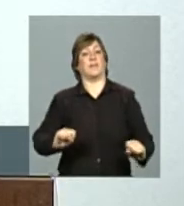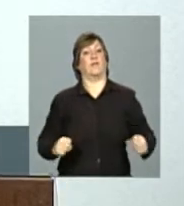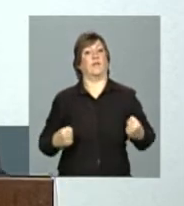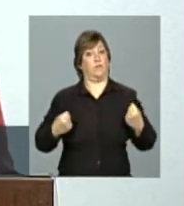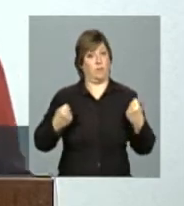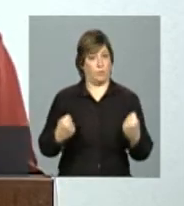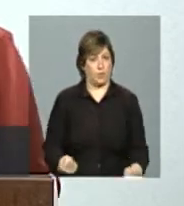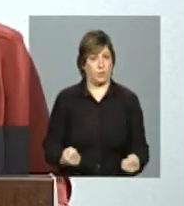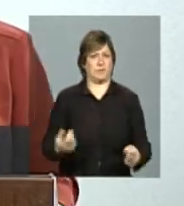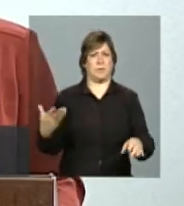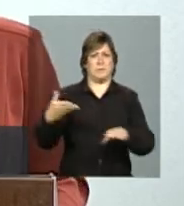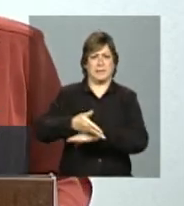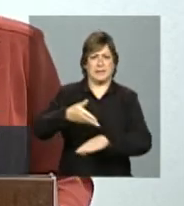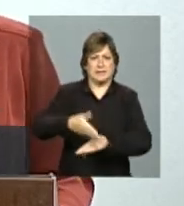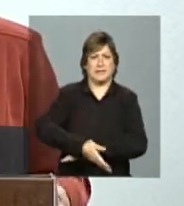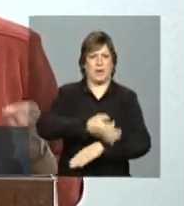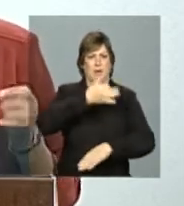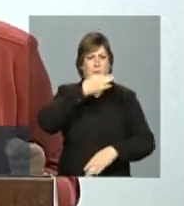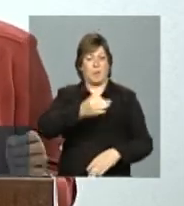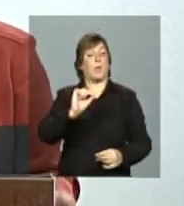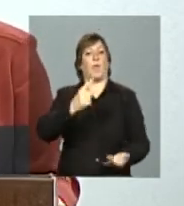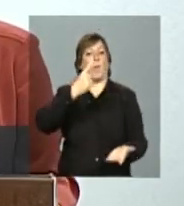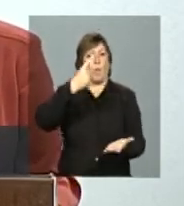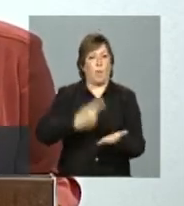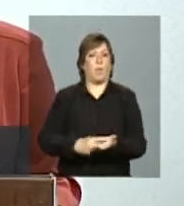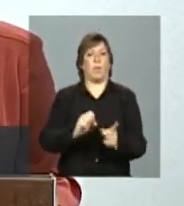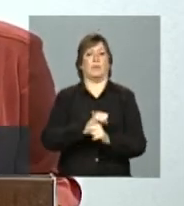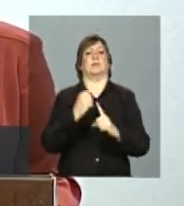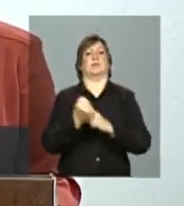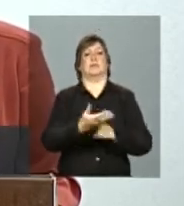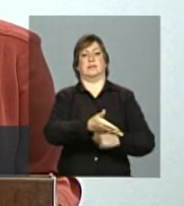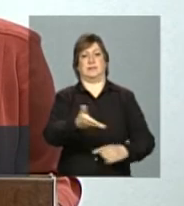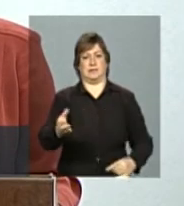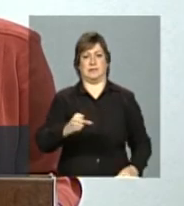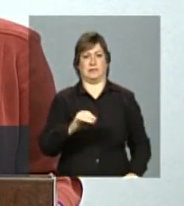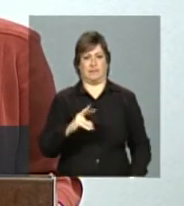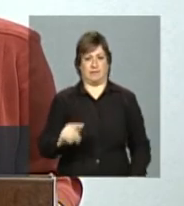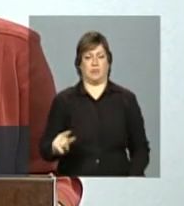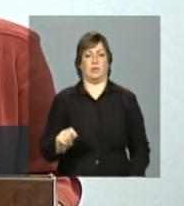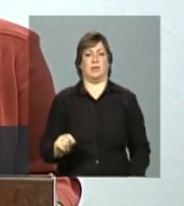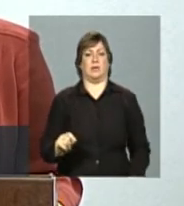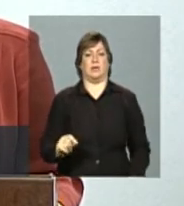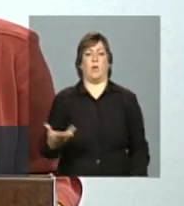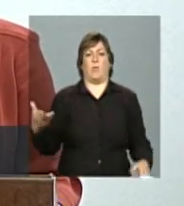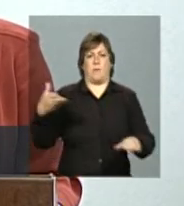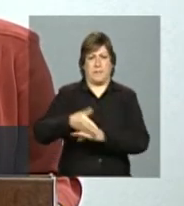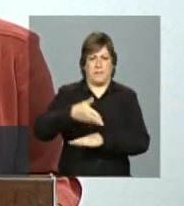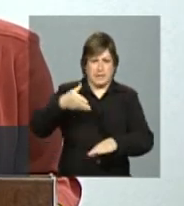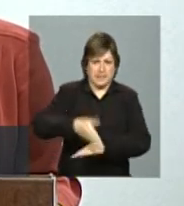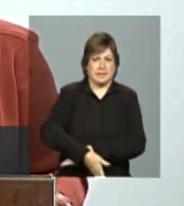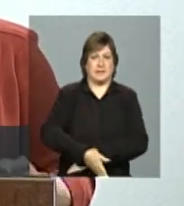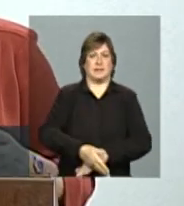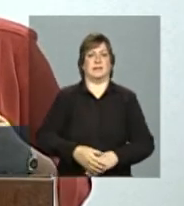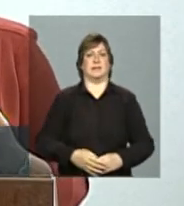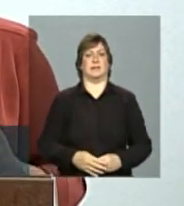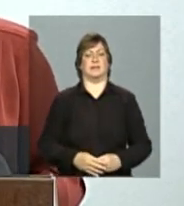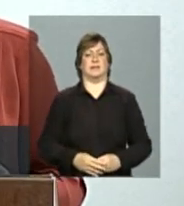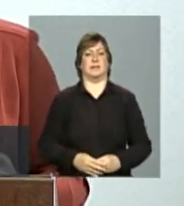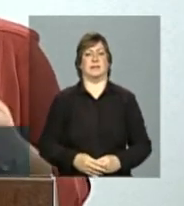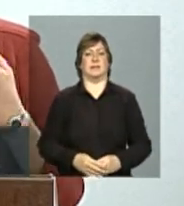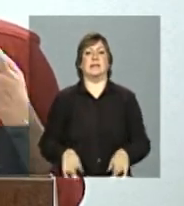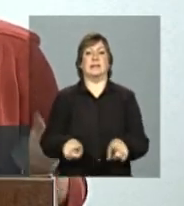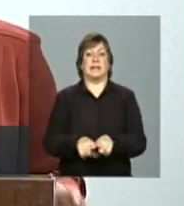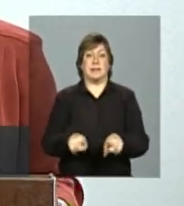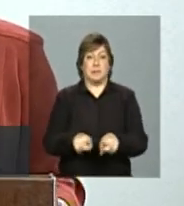e a participação comprometida da sociedade civil uma participação também